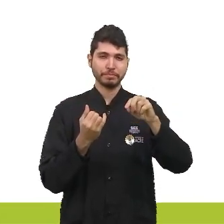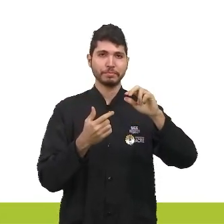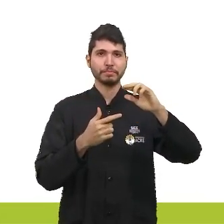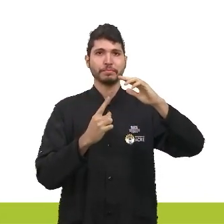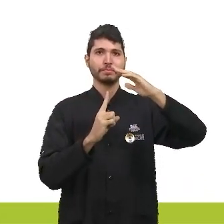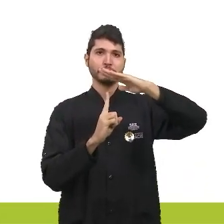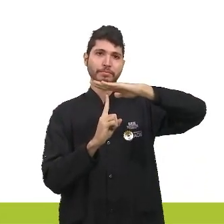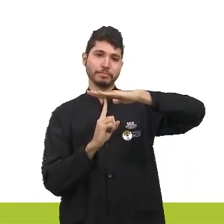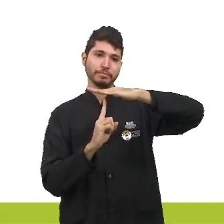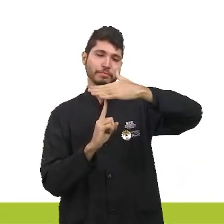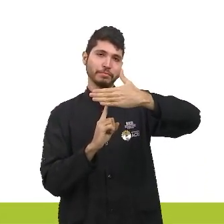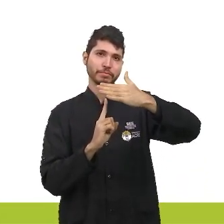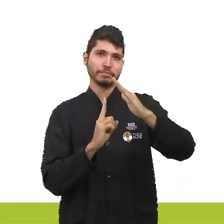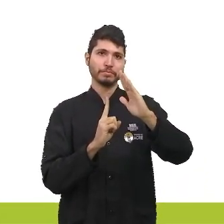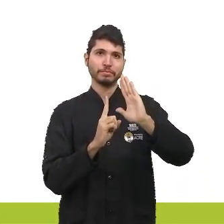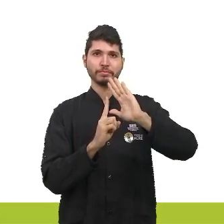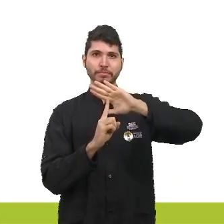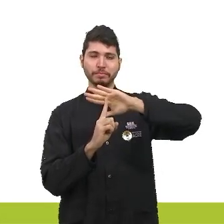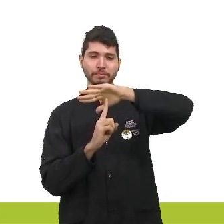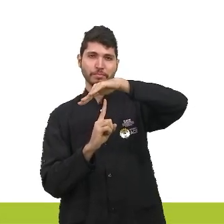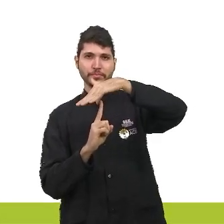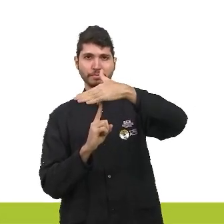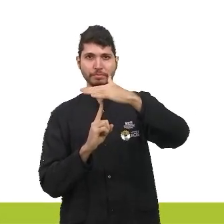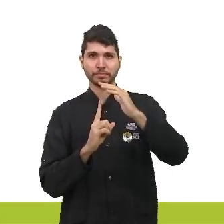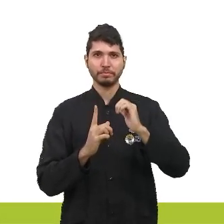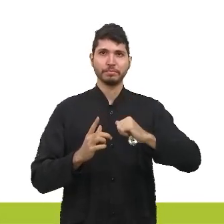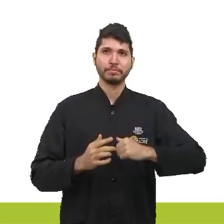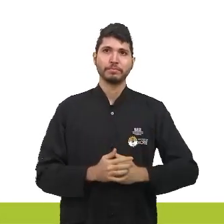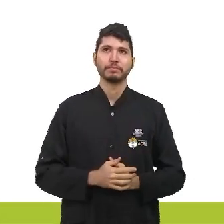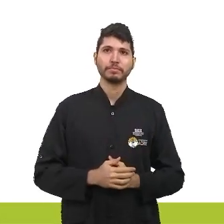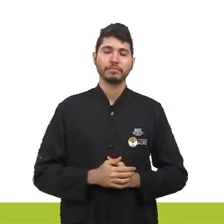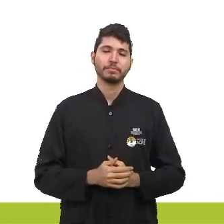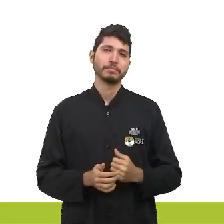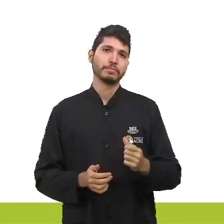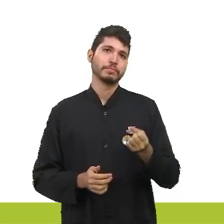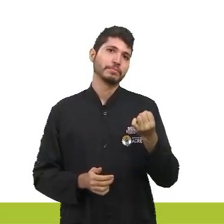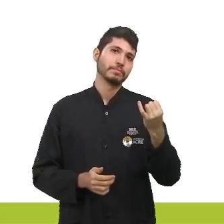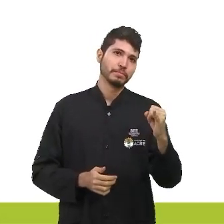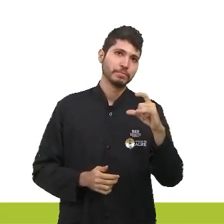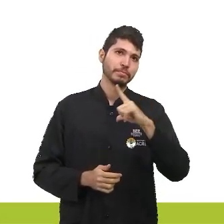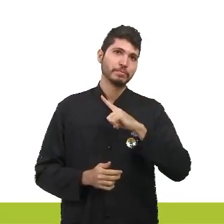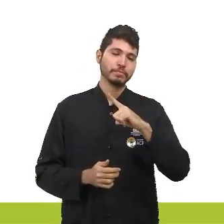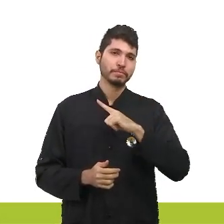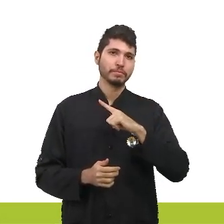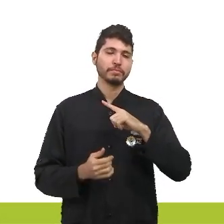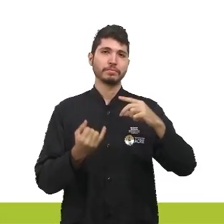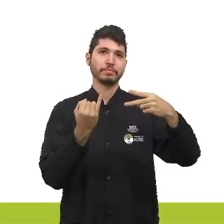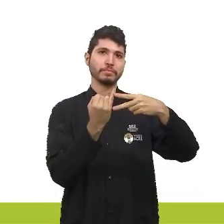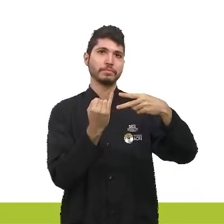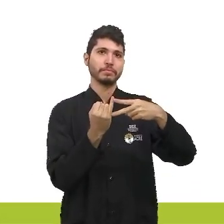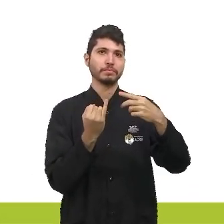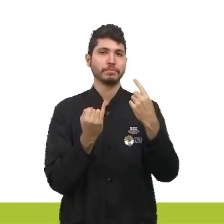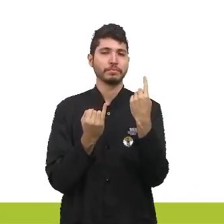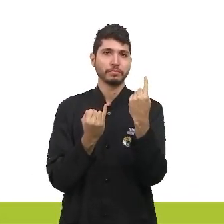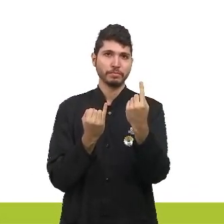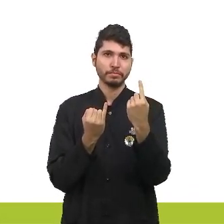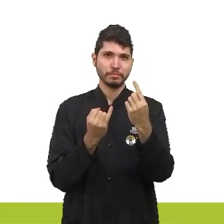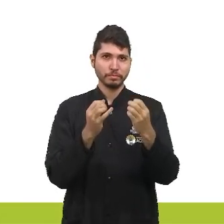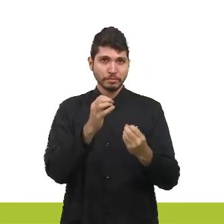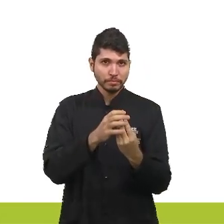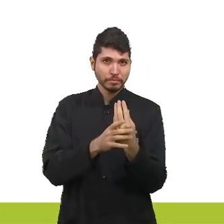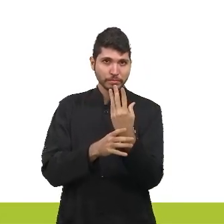Havendo lados de polígonos que estão em um só polígono, eles devem formar uma